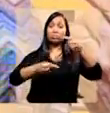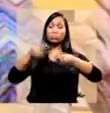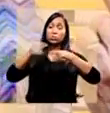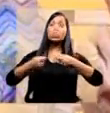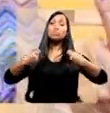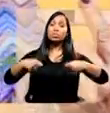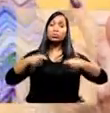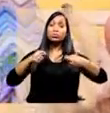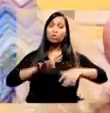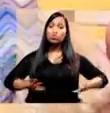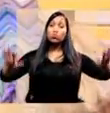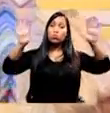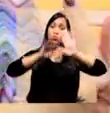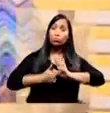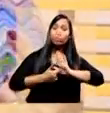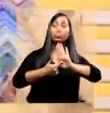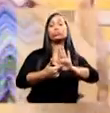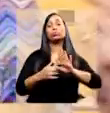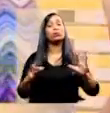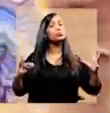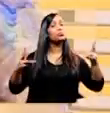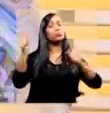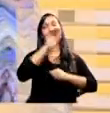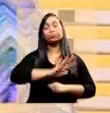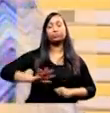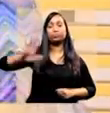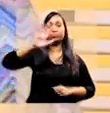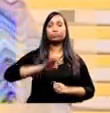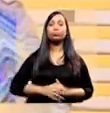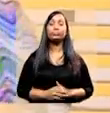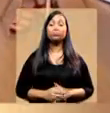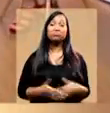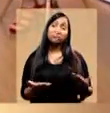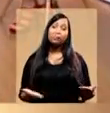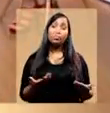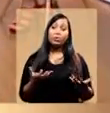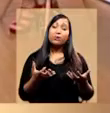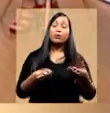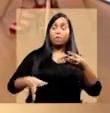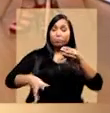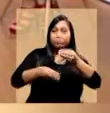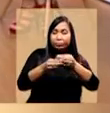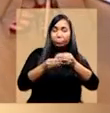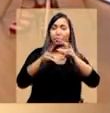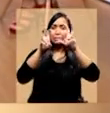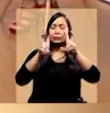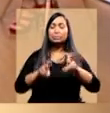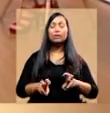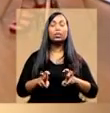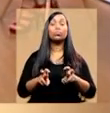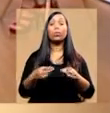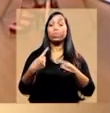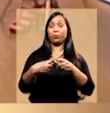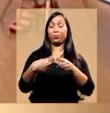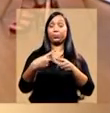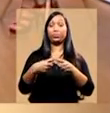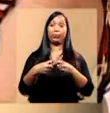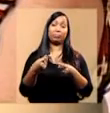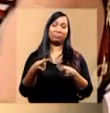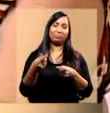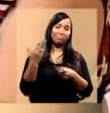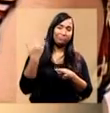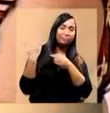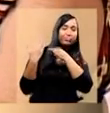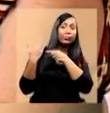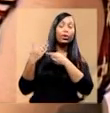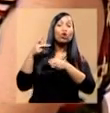ser visibilizadas e implementadas no país inteiro. Eu gostaria de fazer uma participação nesse tema, porque